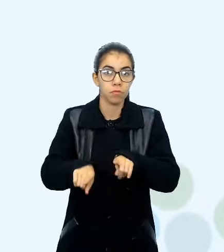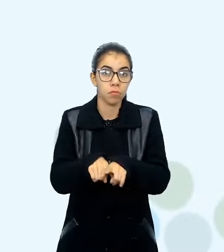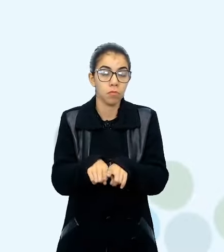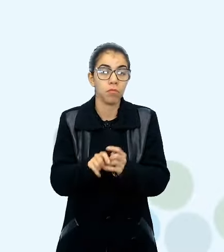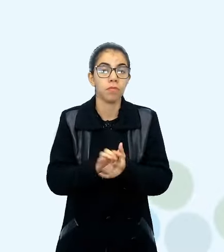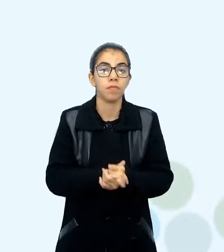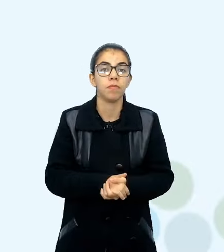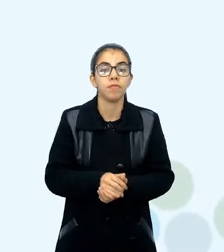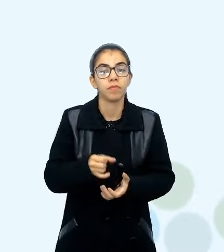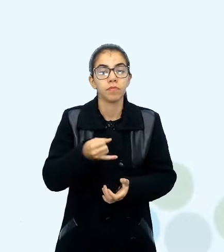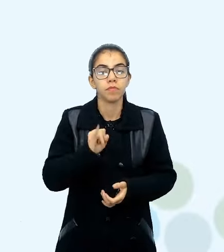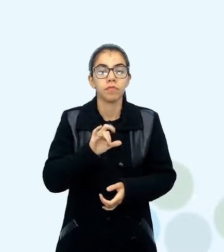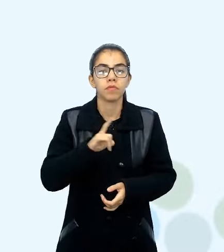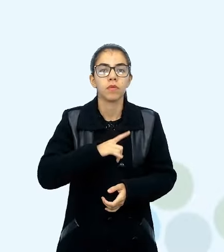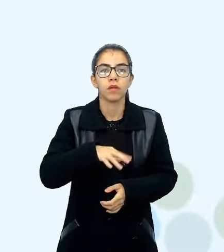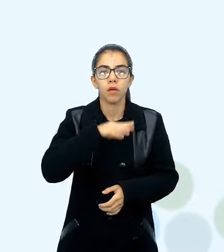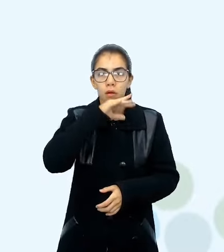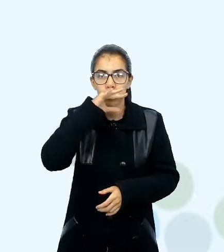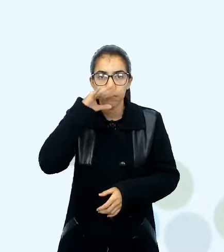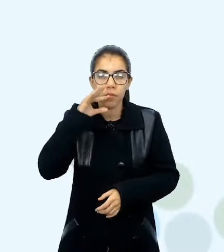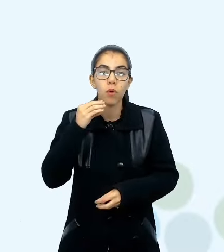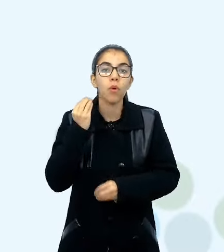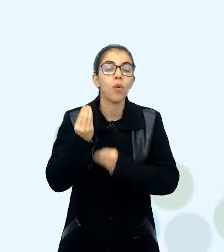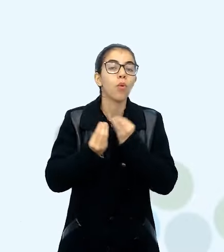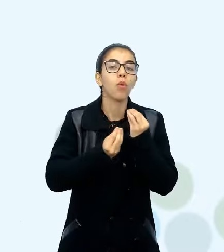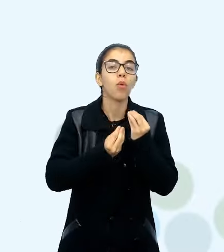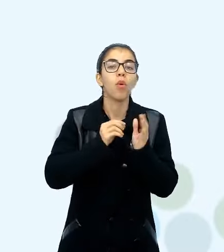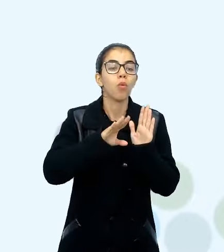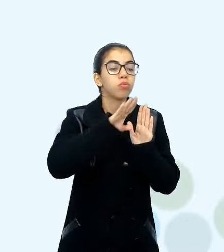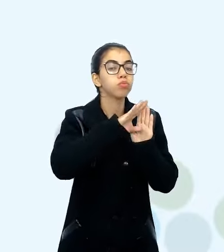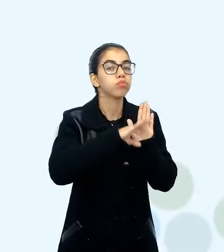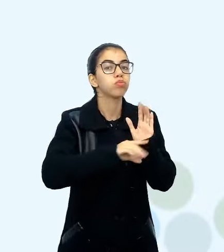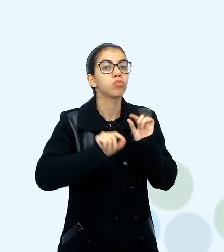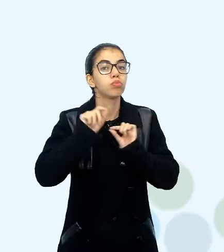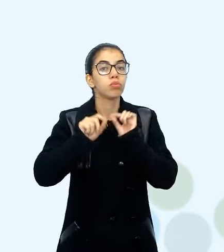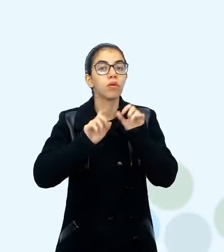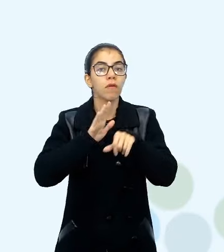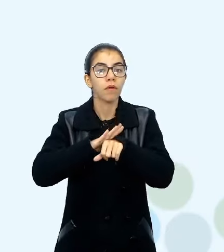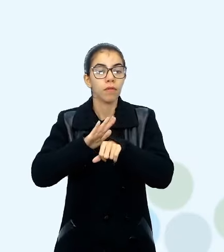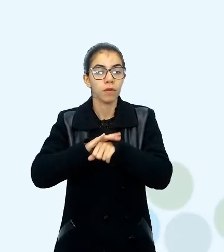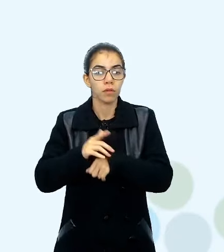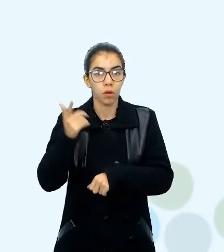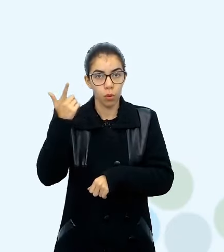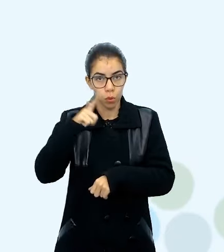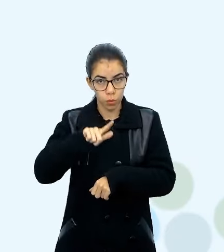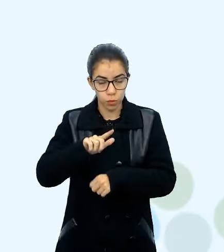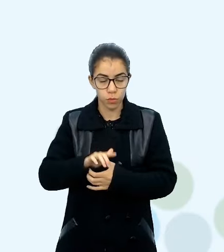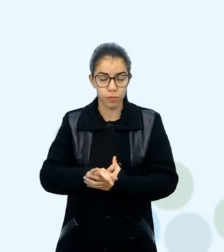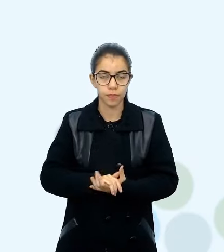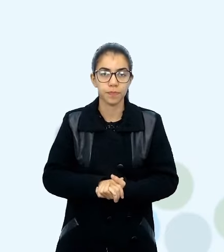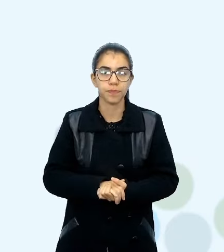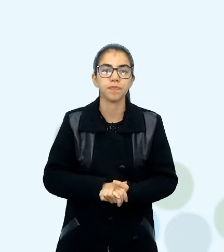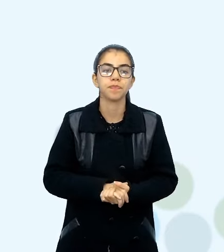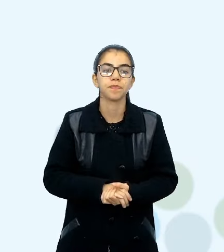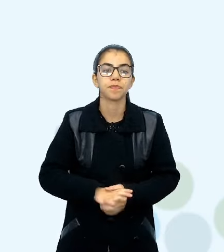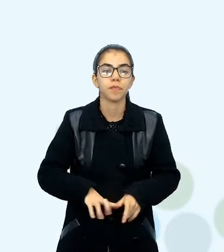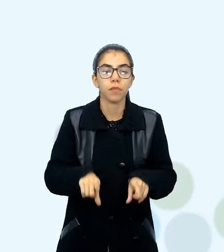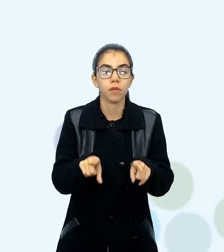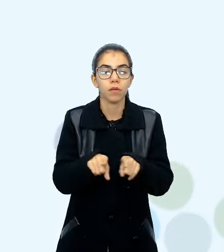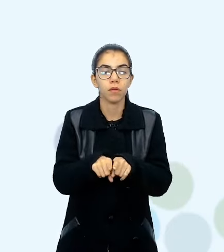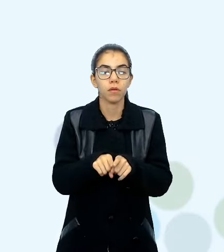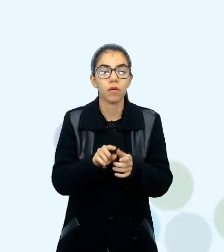se tem um cheiro. Então, o que que ele vai usar, né? O próximo, né? O